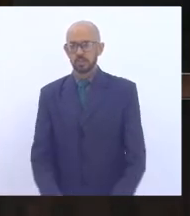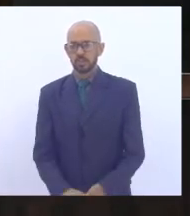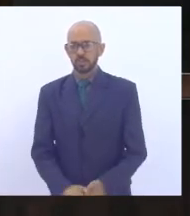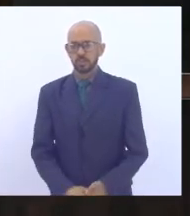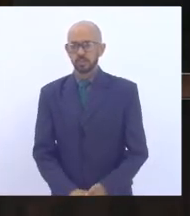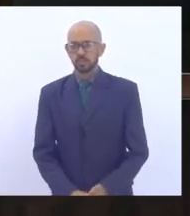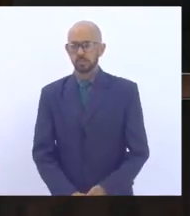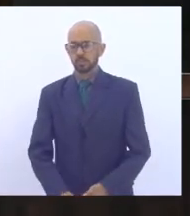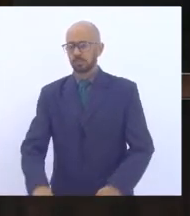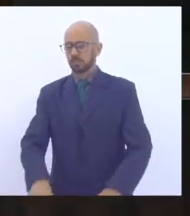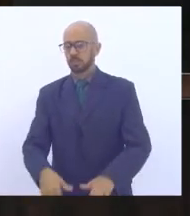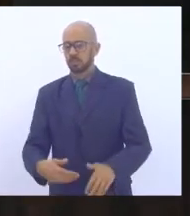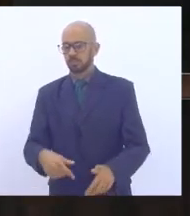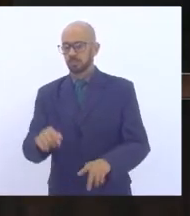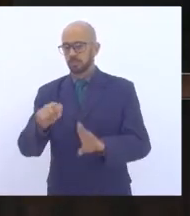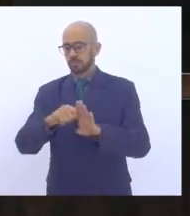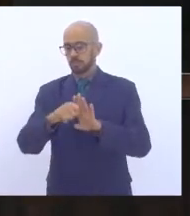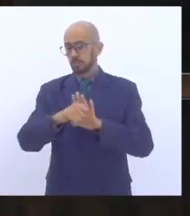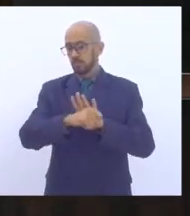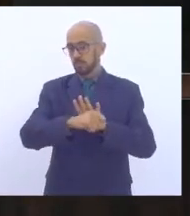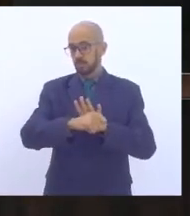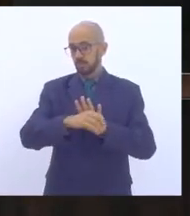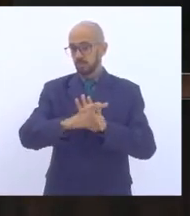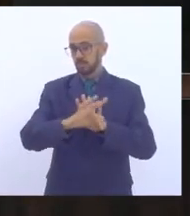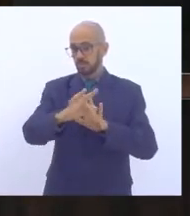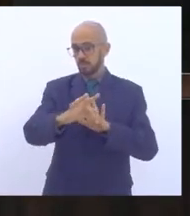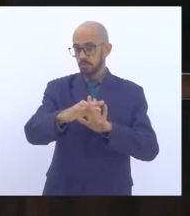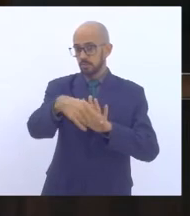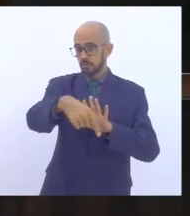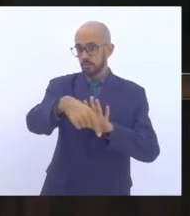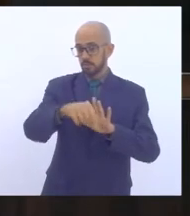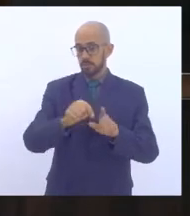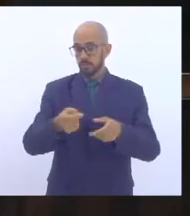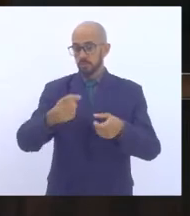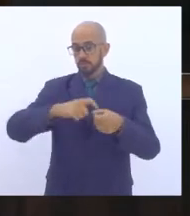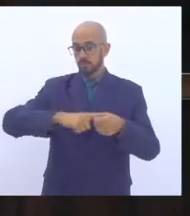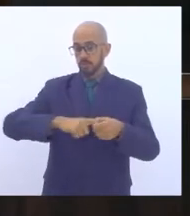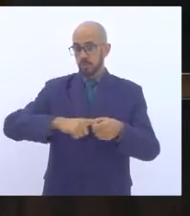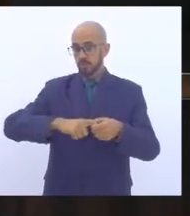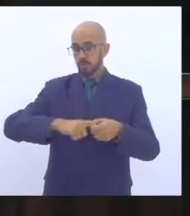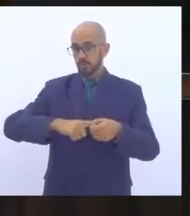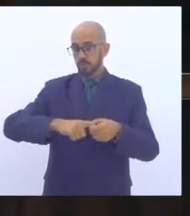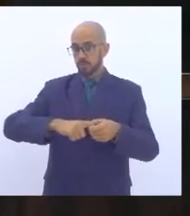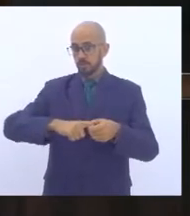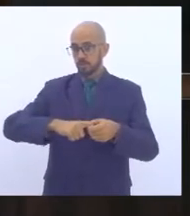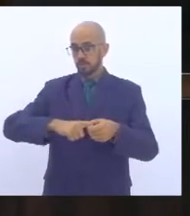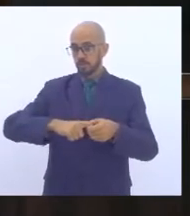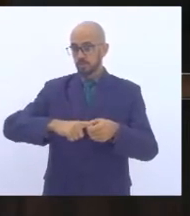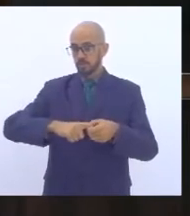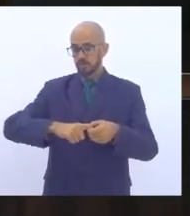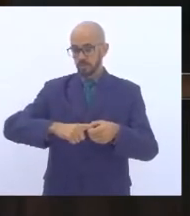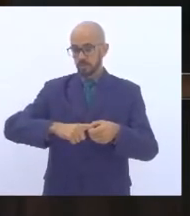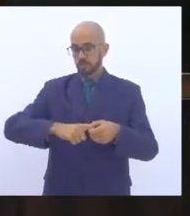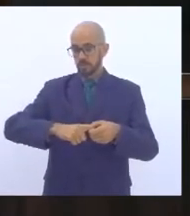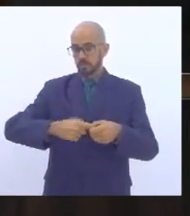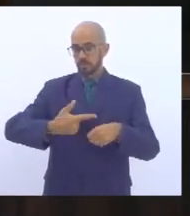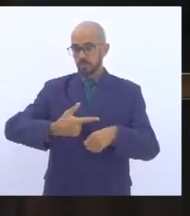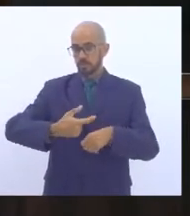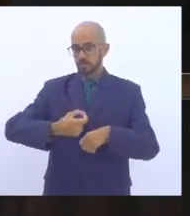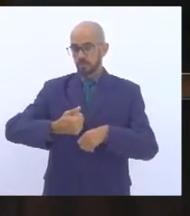nos próximos meses nós vamos voltar àquele período difícil que foi 16 e